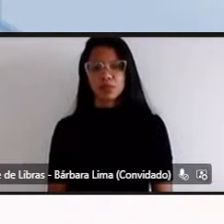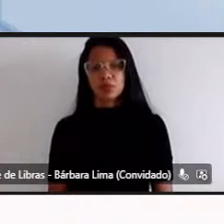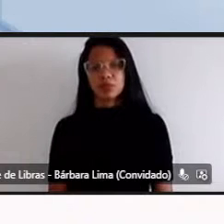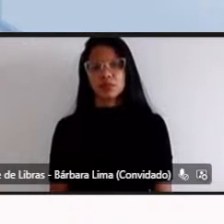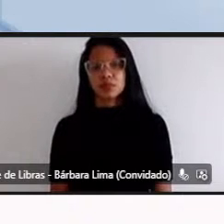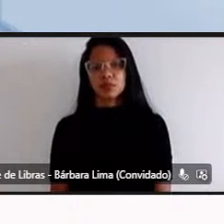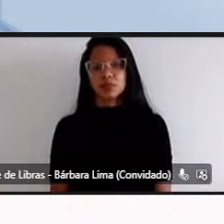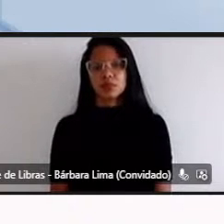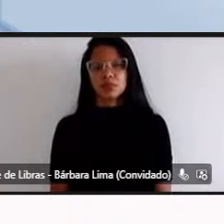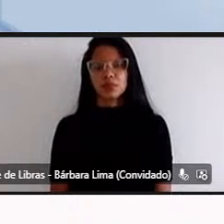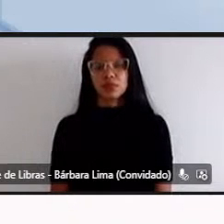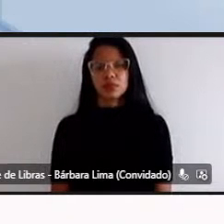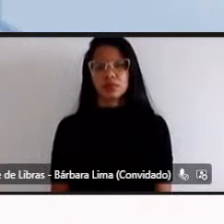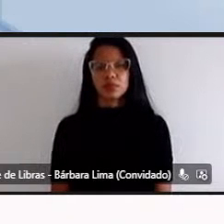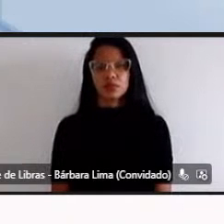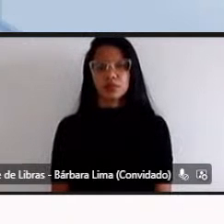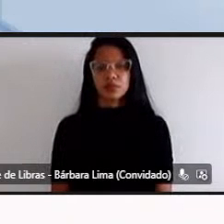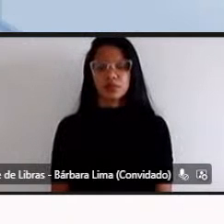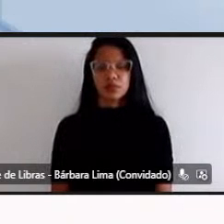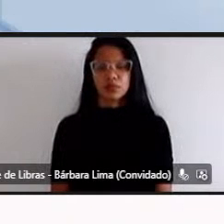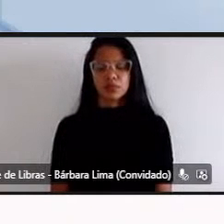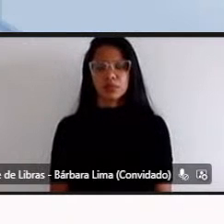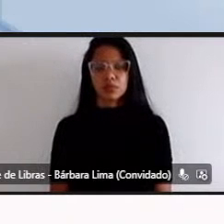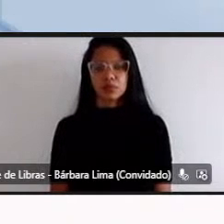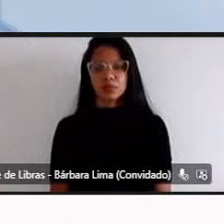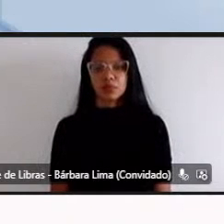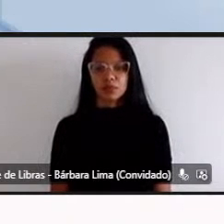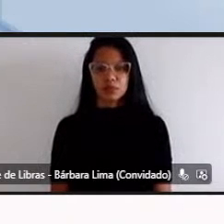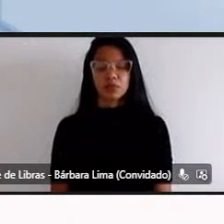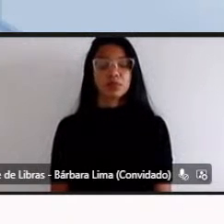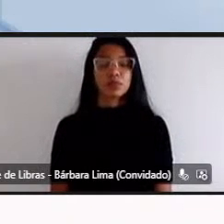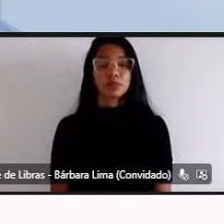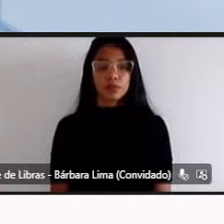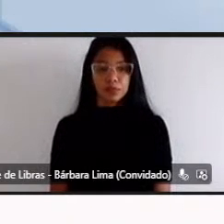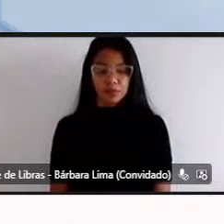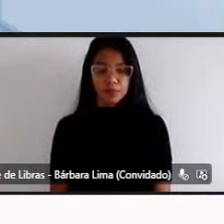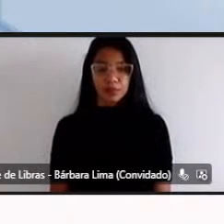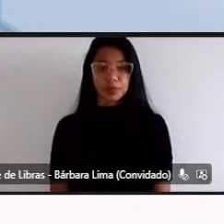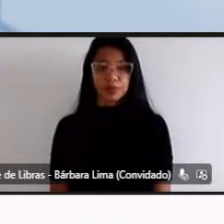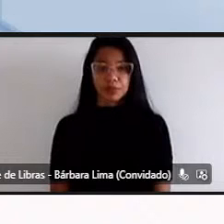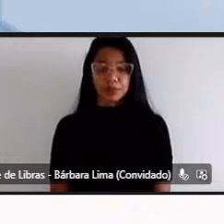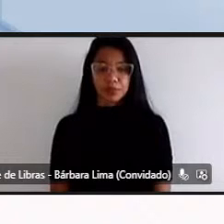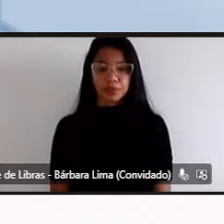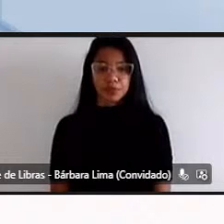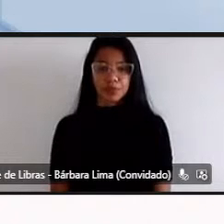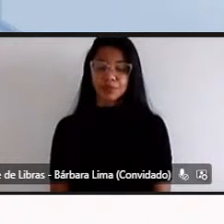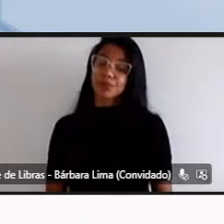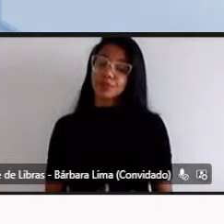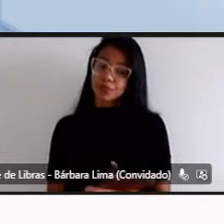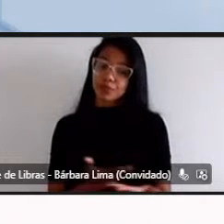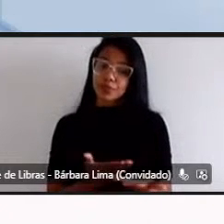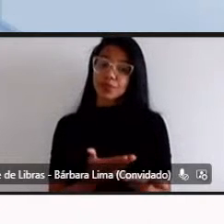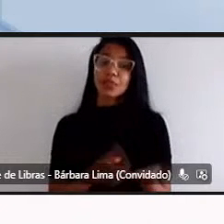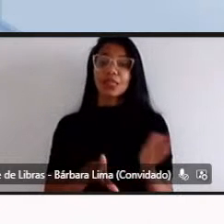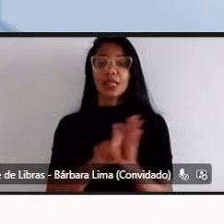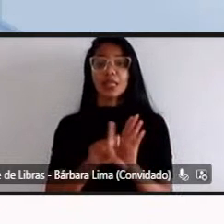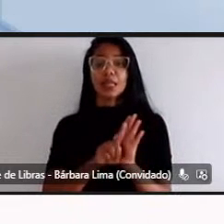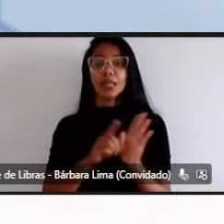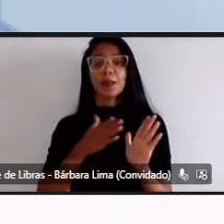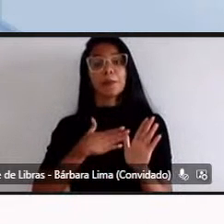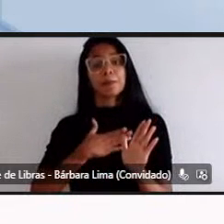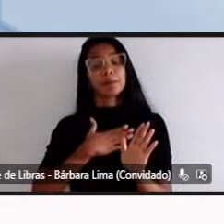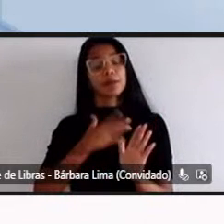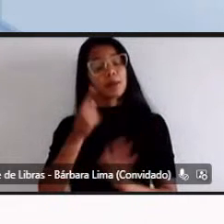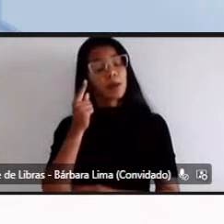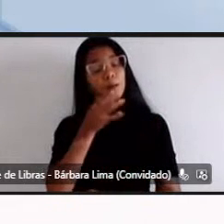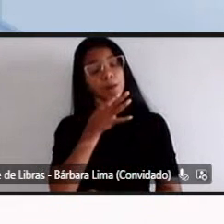countries is the victims of the crime. E esse é o mundo das leis. E na minha concepção, o